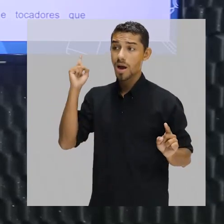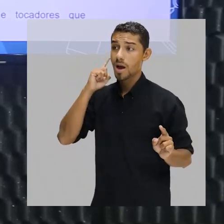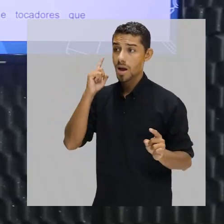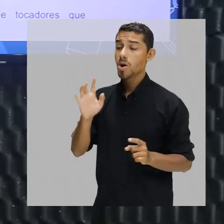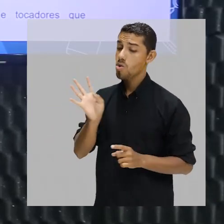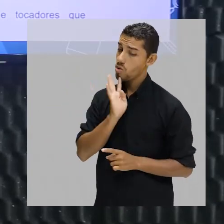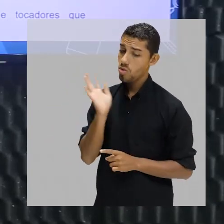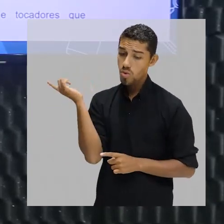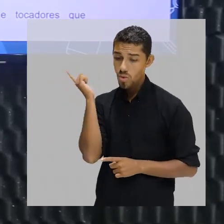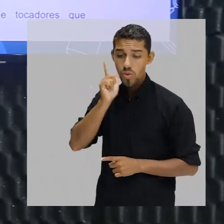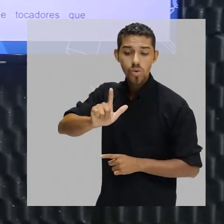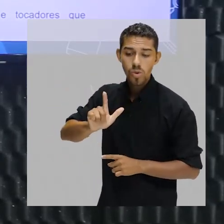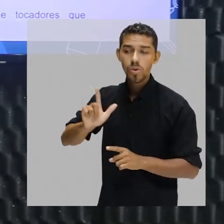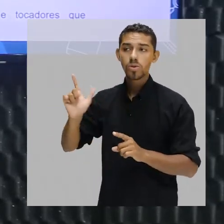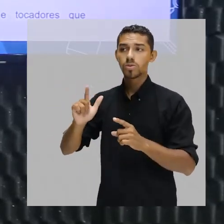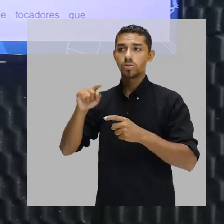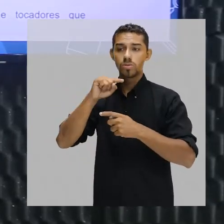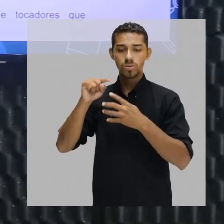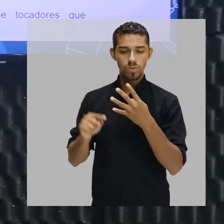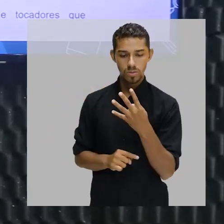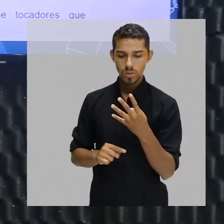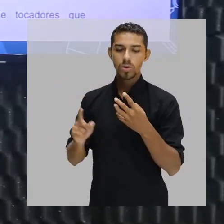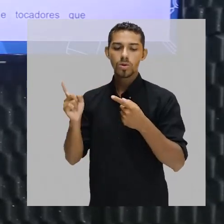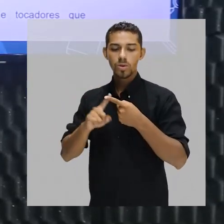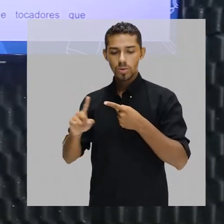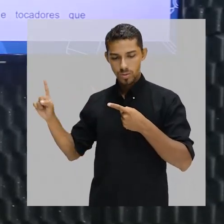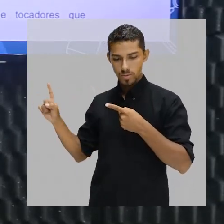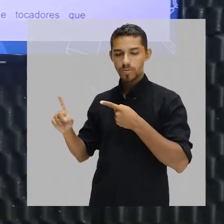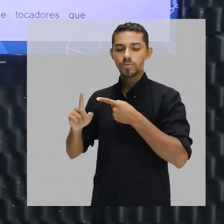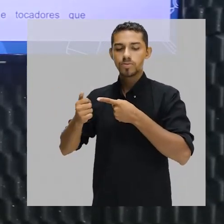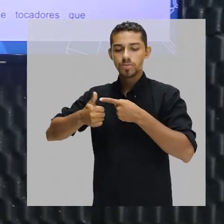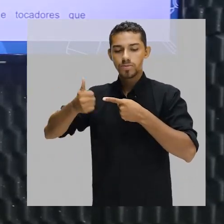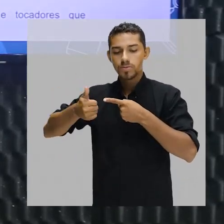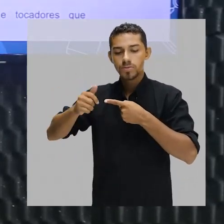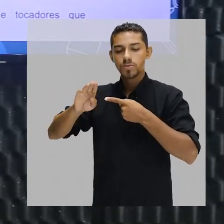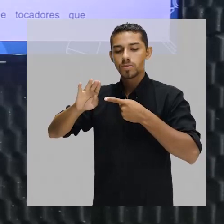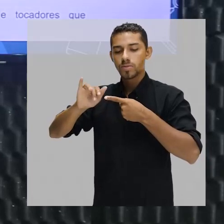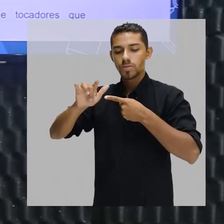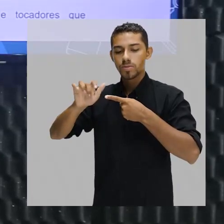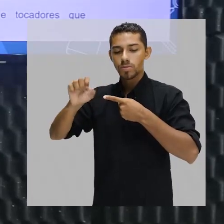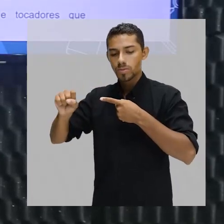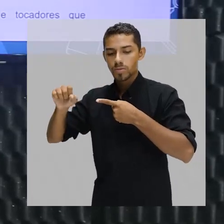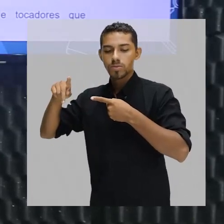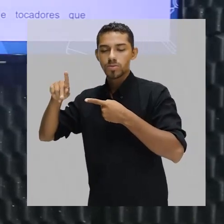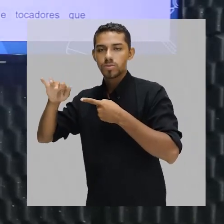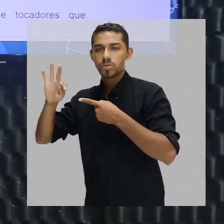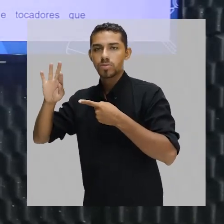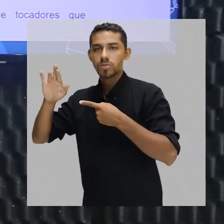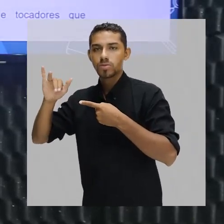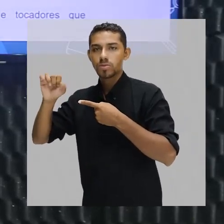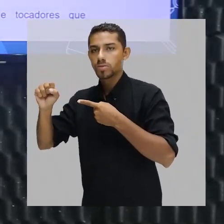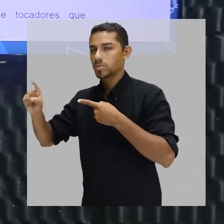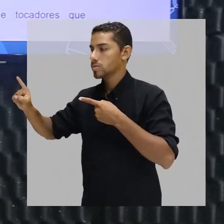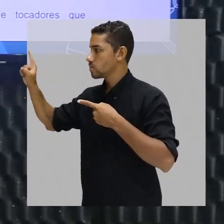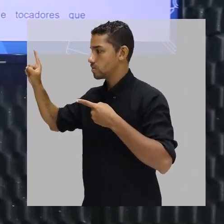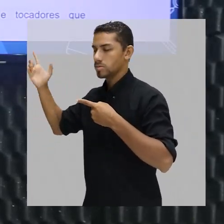consiga fechar em um pacote de 4 divisões. Os bailes pastoris, manifestações de caráter mais burguês, mais